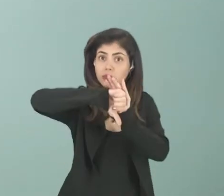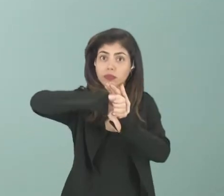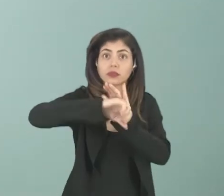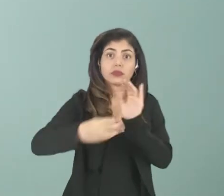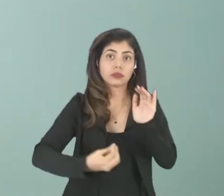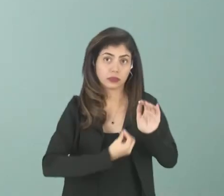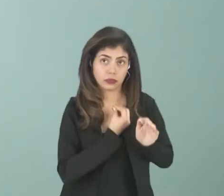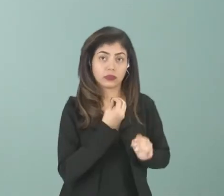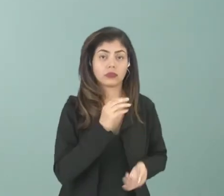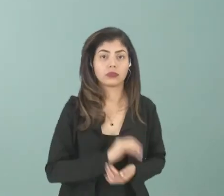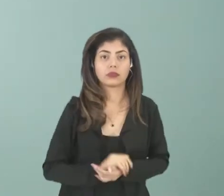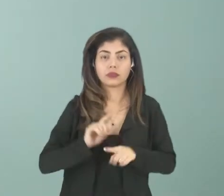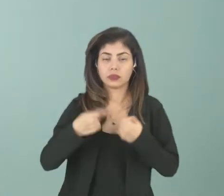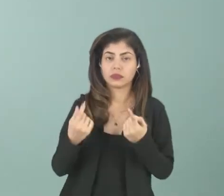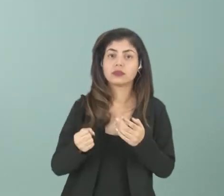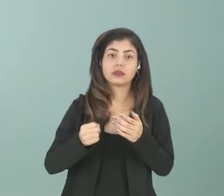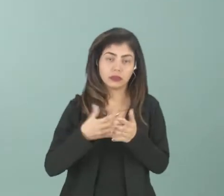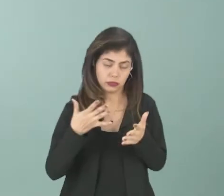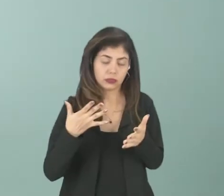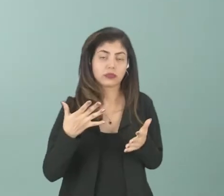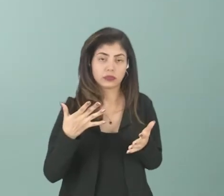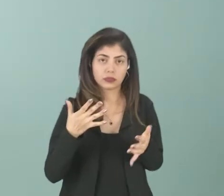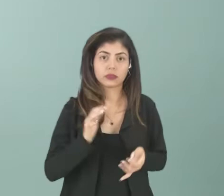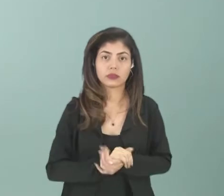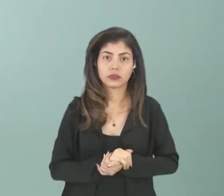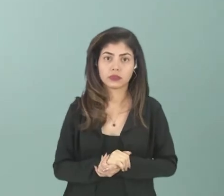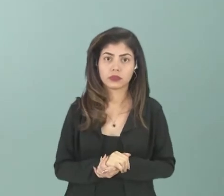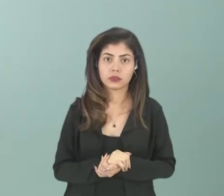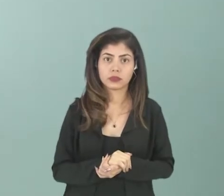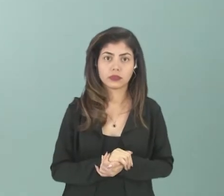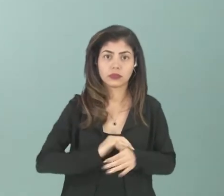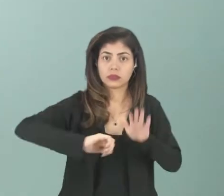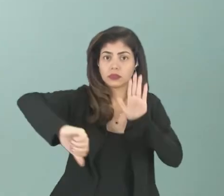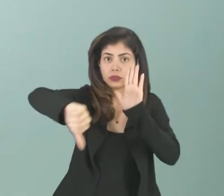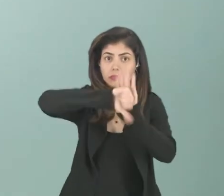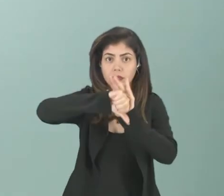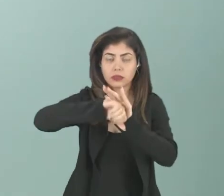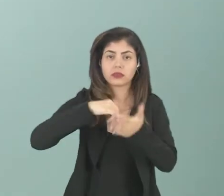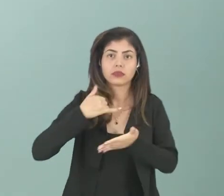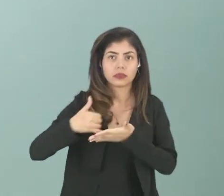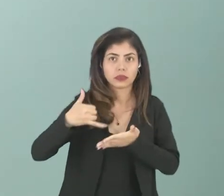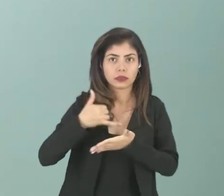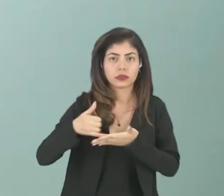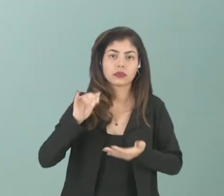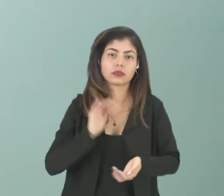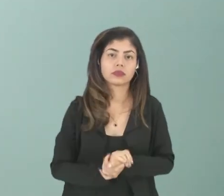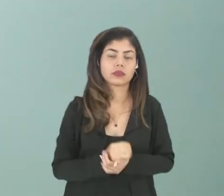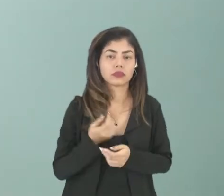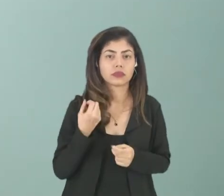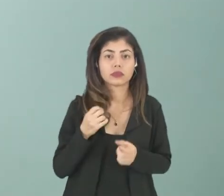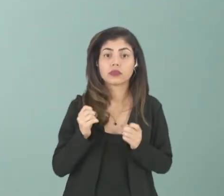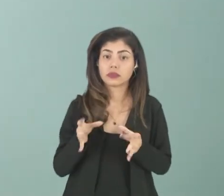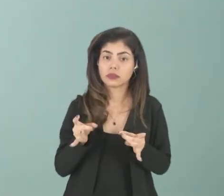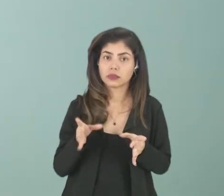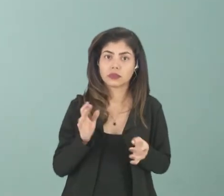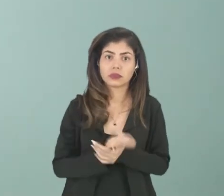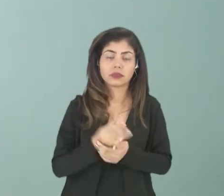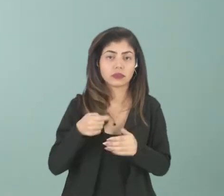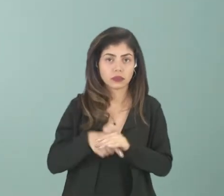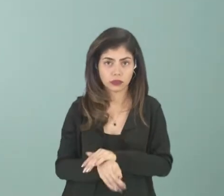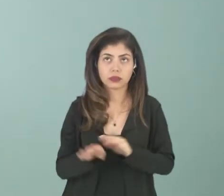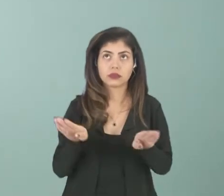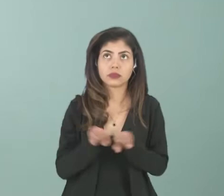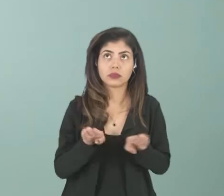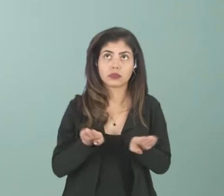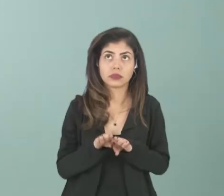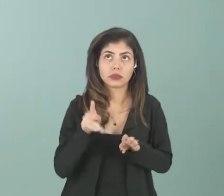contra a vida, mas muitos são crimes como tráfico de drogas. Eu não vou entrar, porque